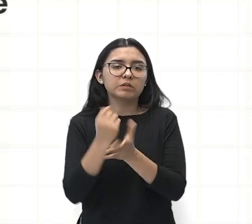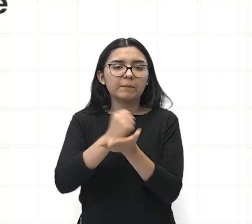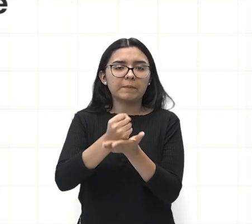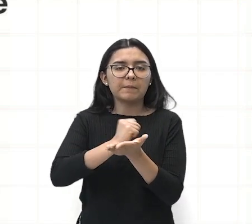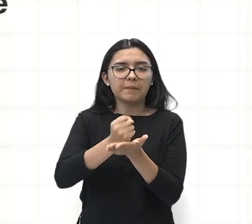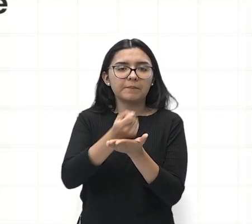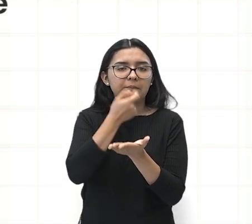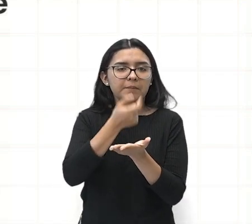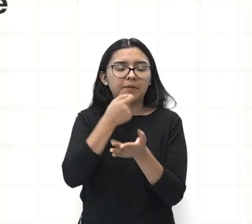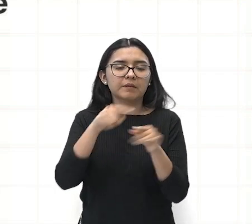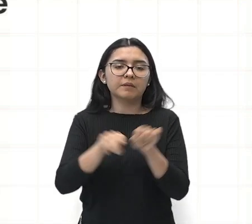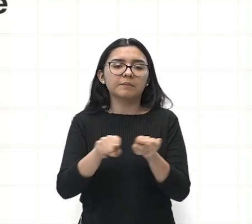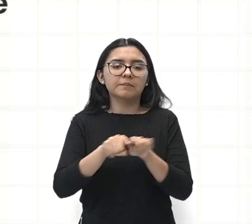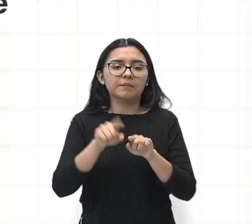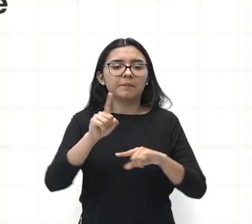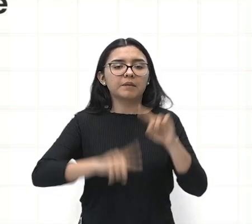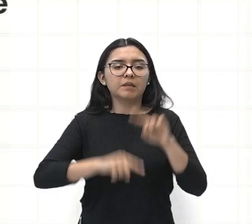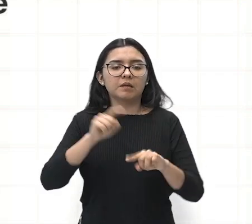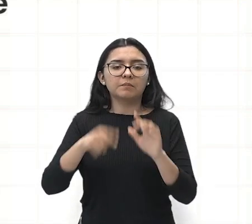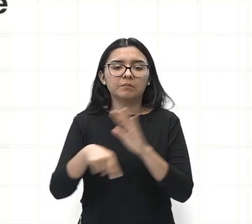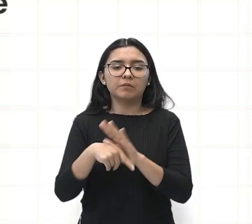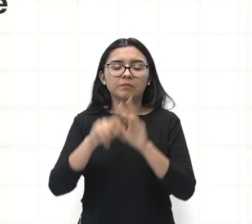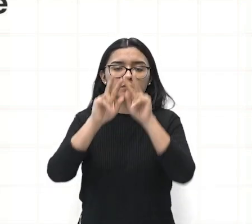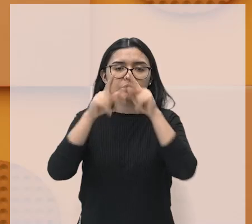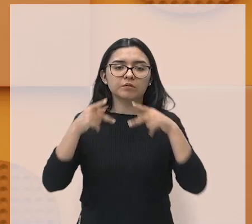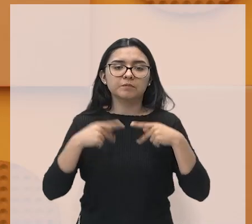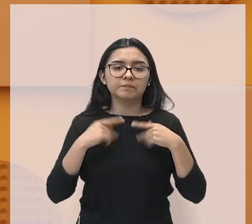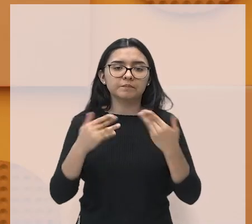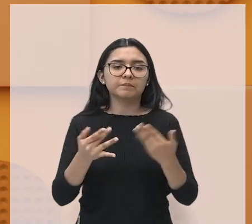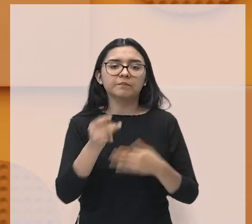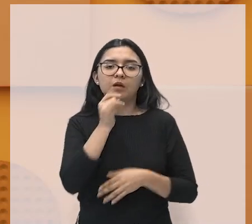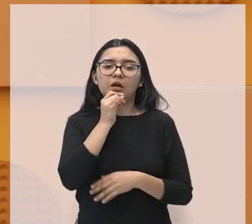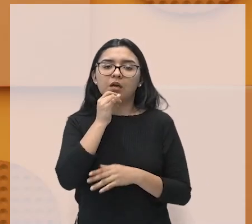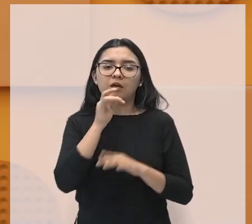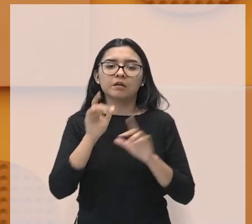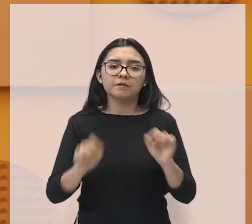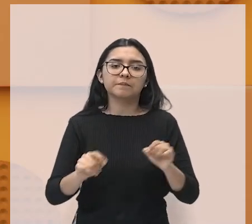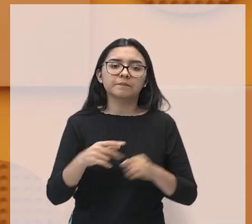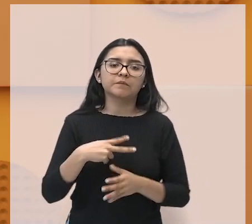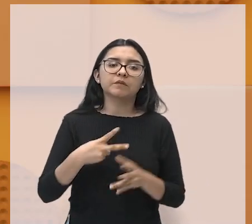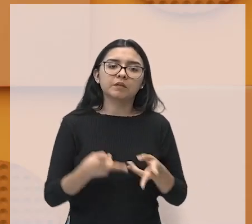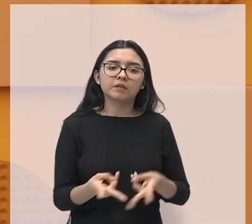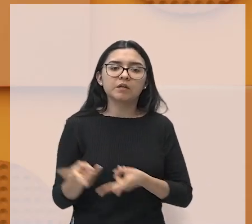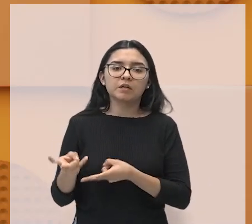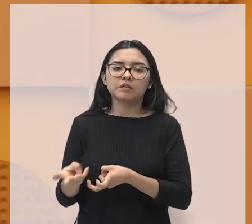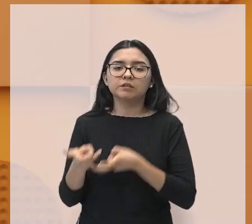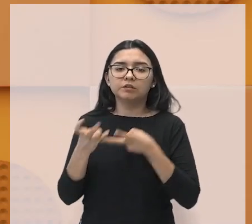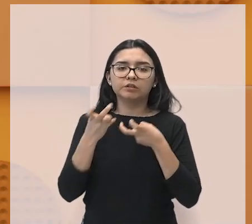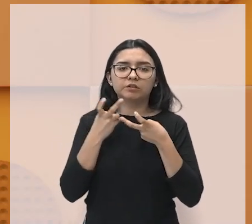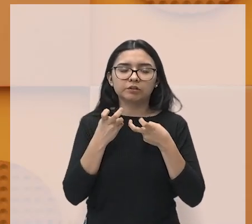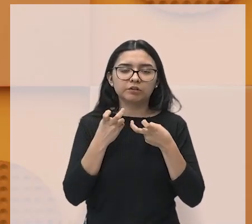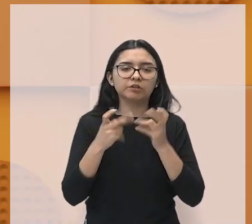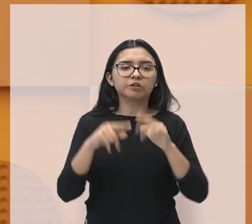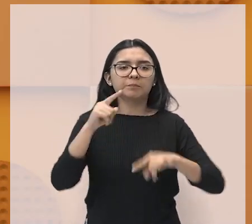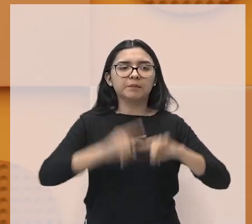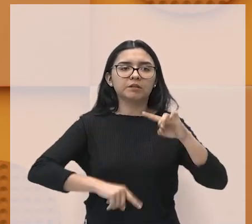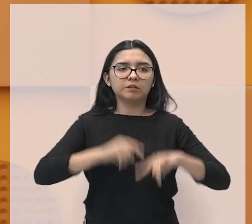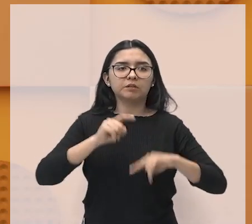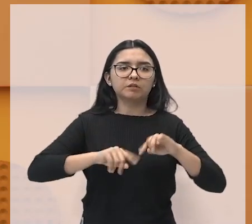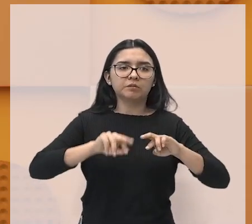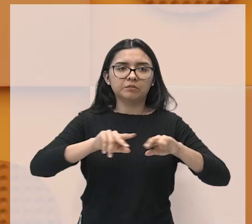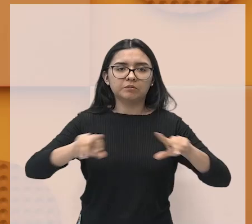também materiais para os seres humanos. Até mesmo quando a gente realiza a extração desses